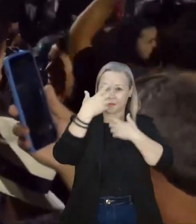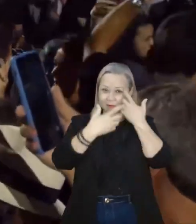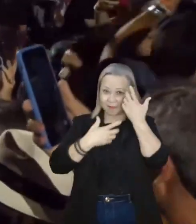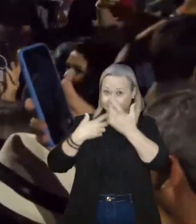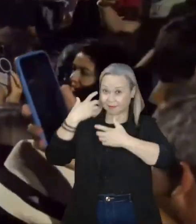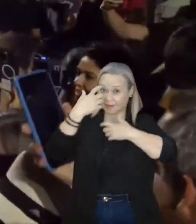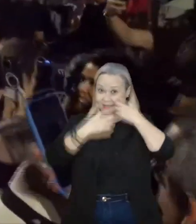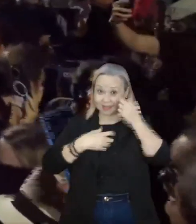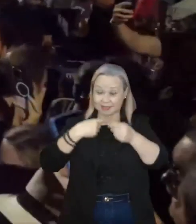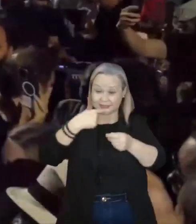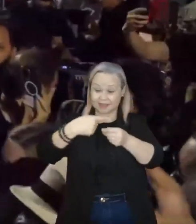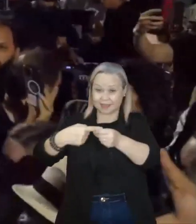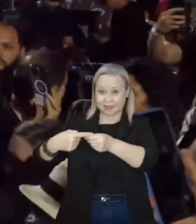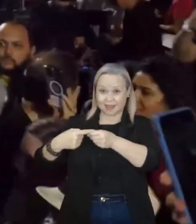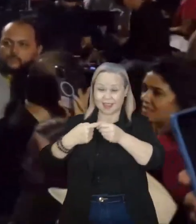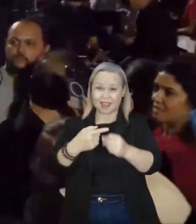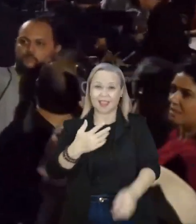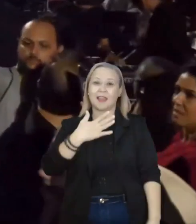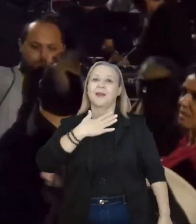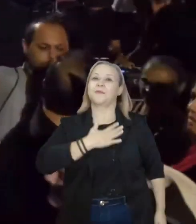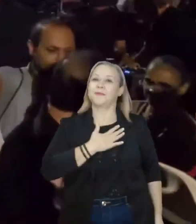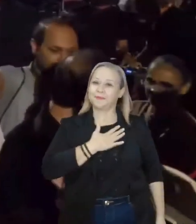o canto dessa cidade,